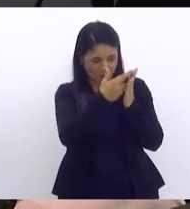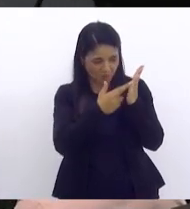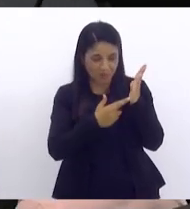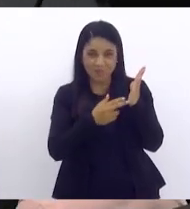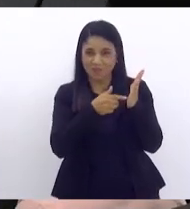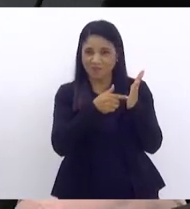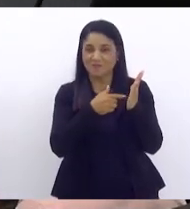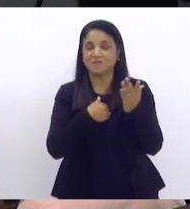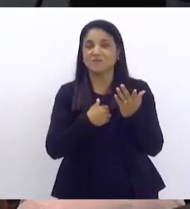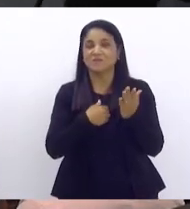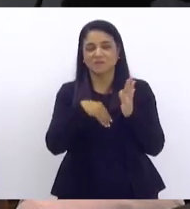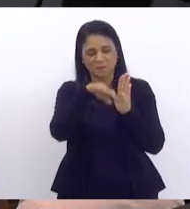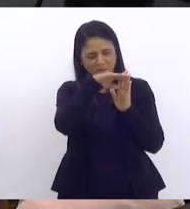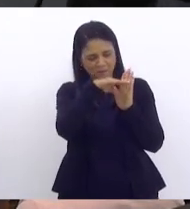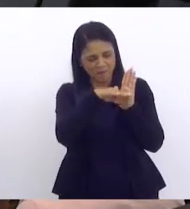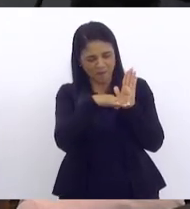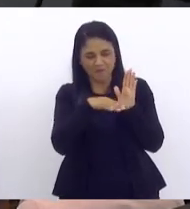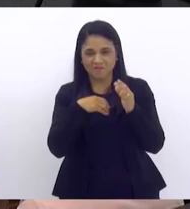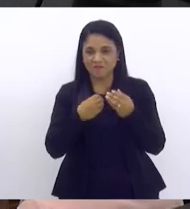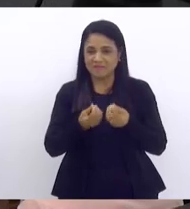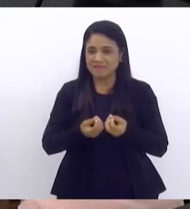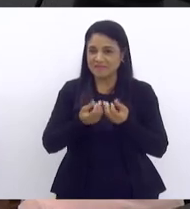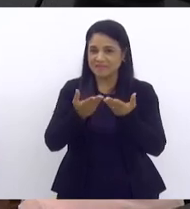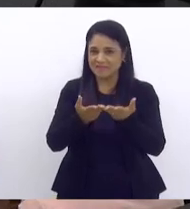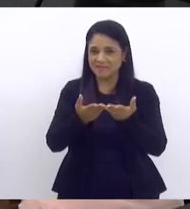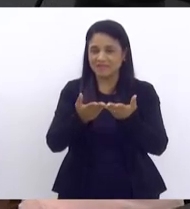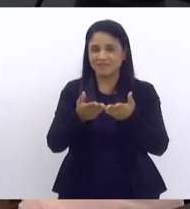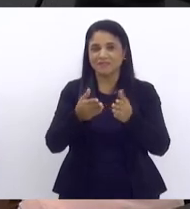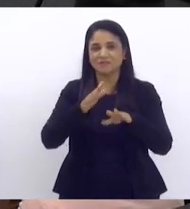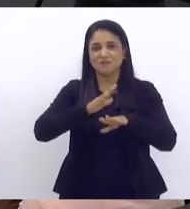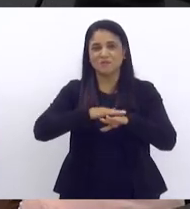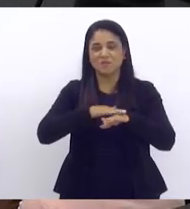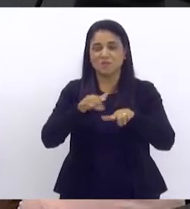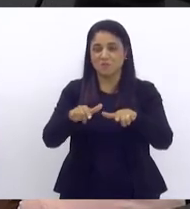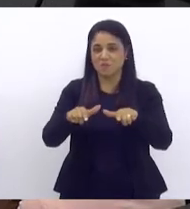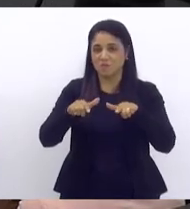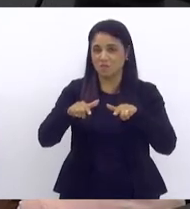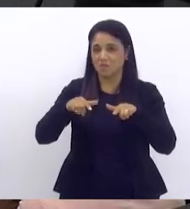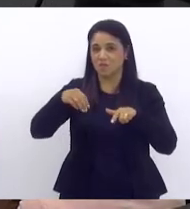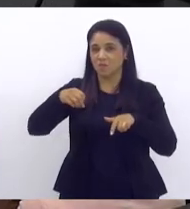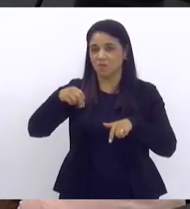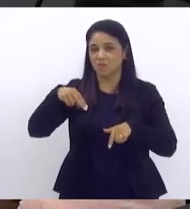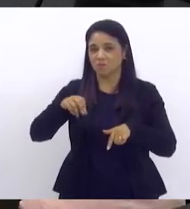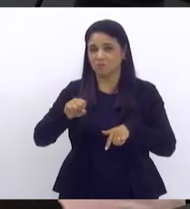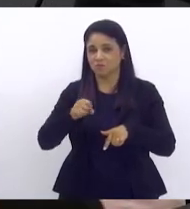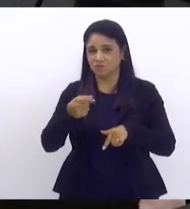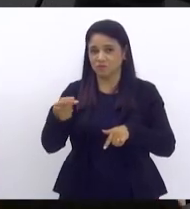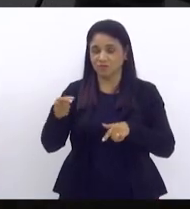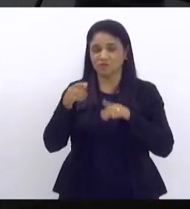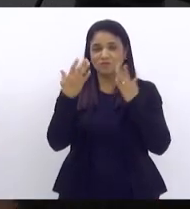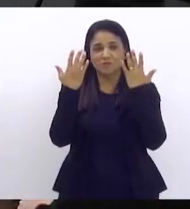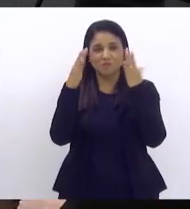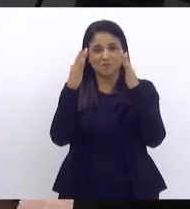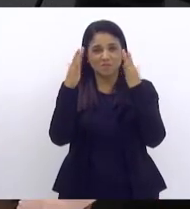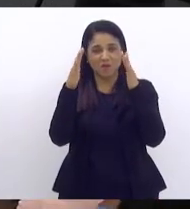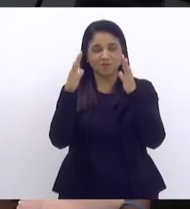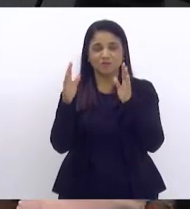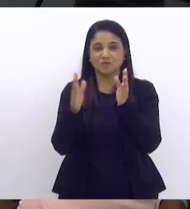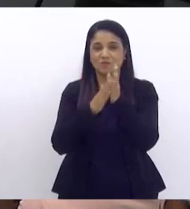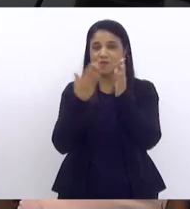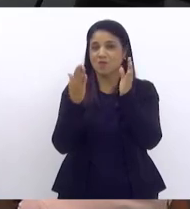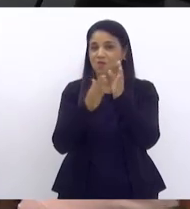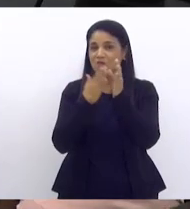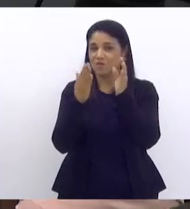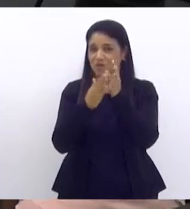Agora, a gente vai entregar, neste momento solene, as moções que nós chamamos moções de aplauso e de louvor. Então,